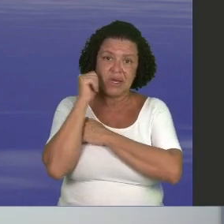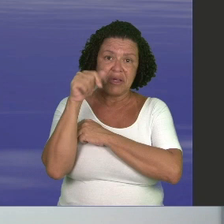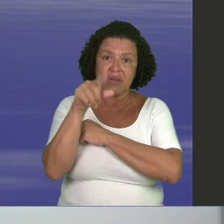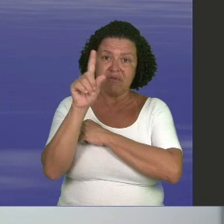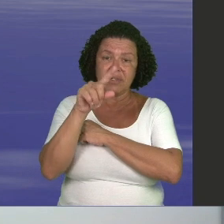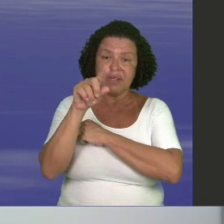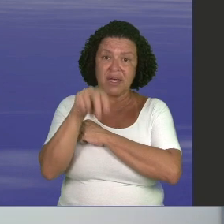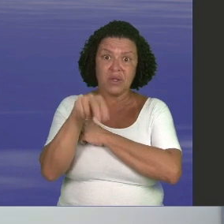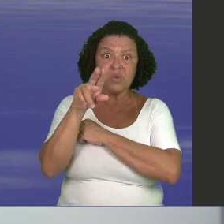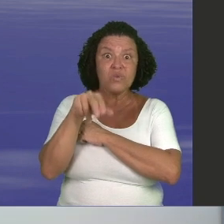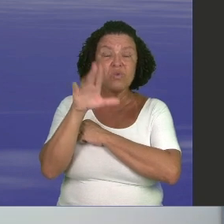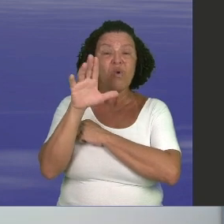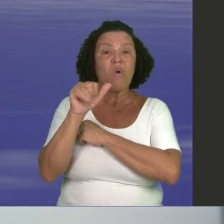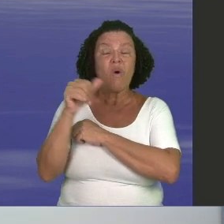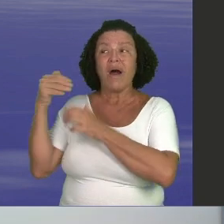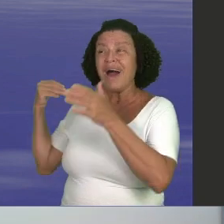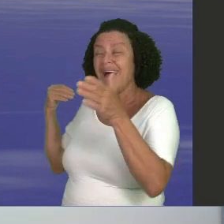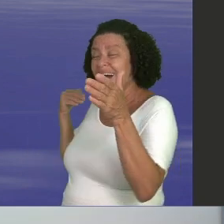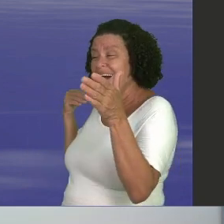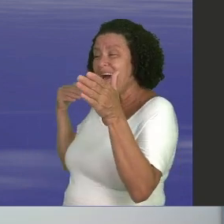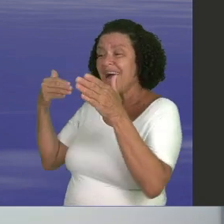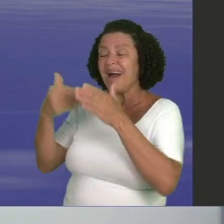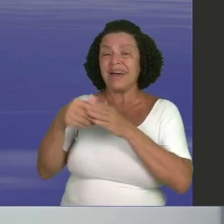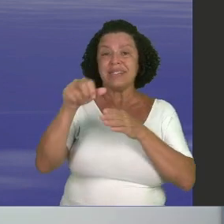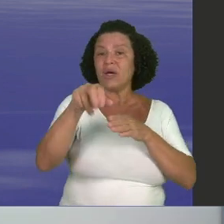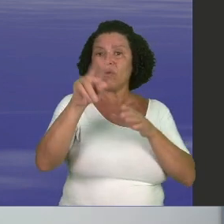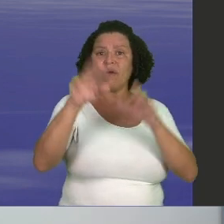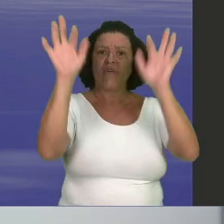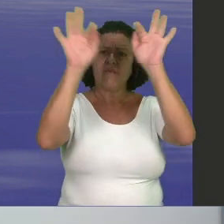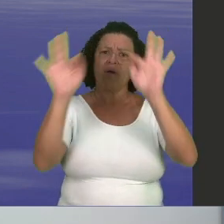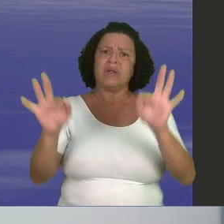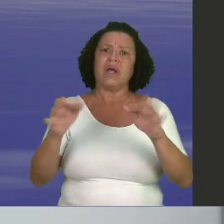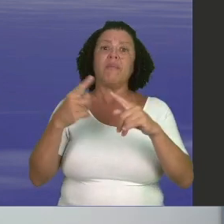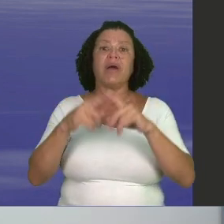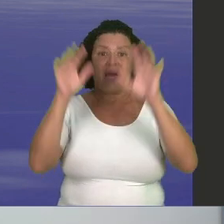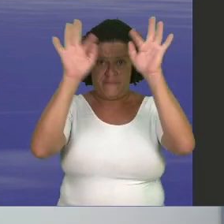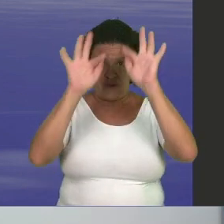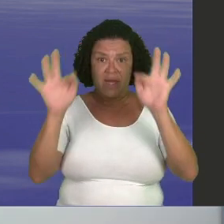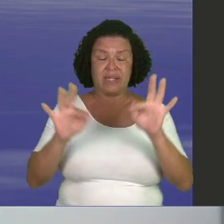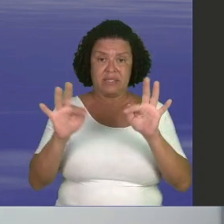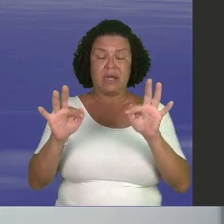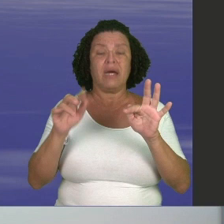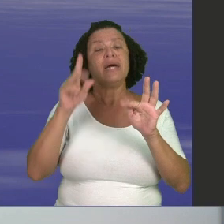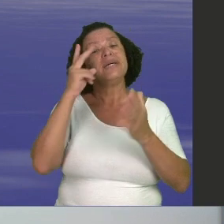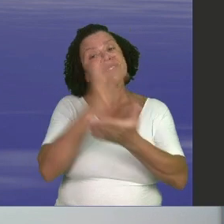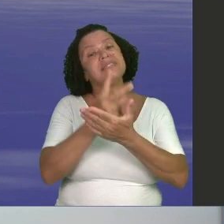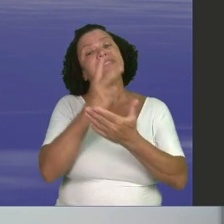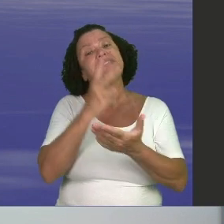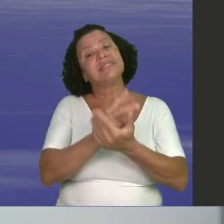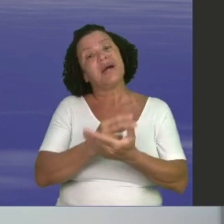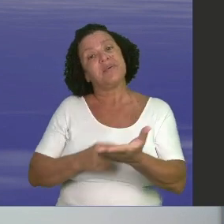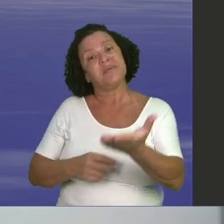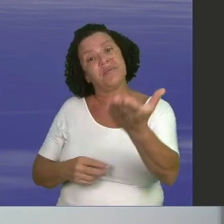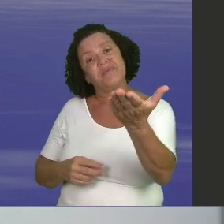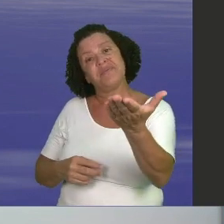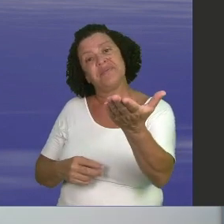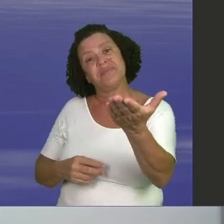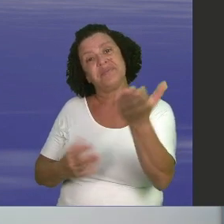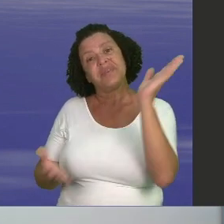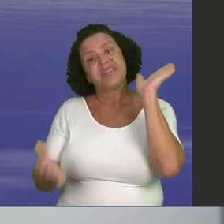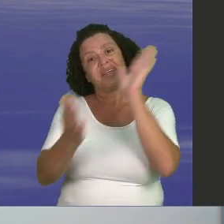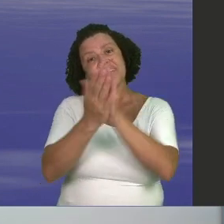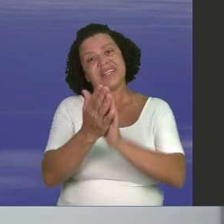nunca ao longo da sua vida você foi feliz, porque a felicidade sempre estava um passo